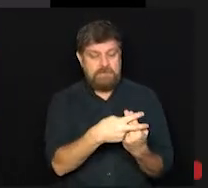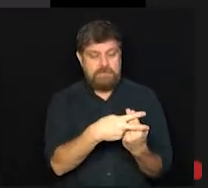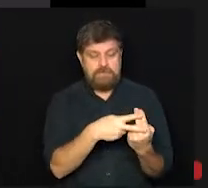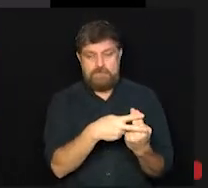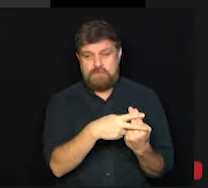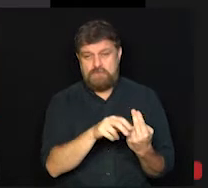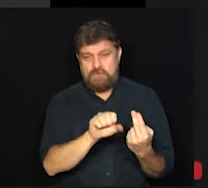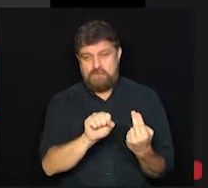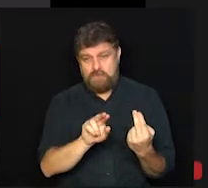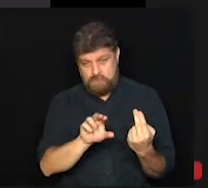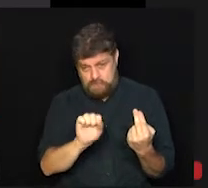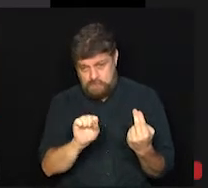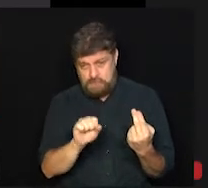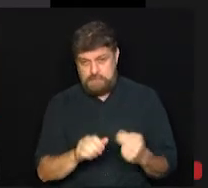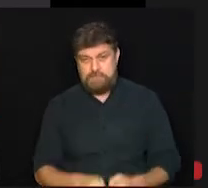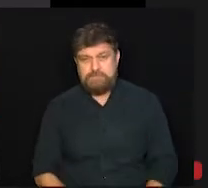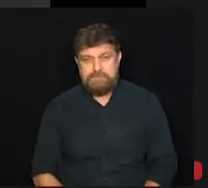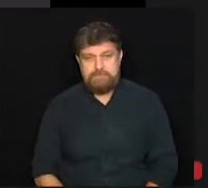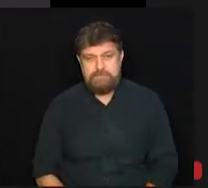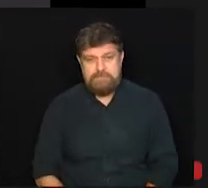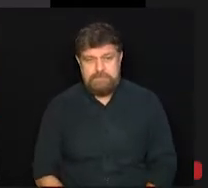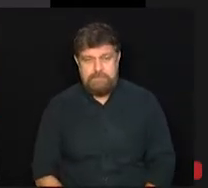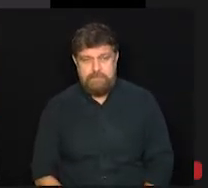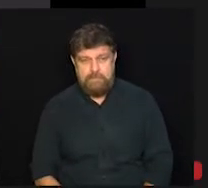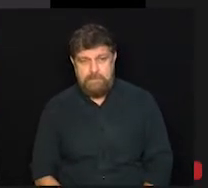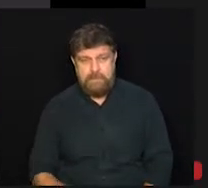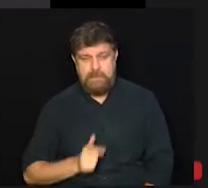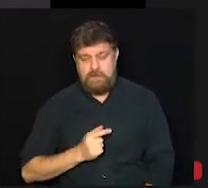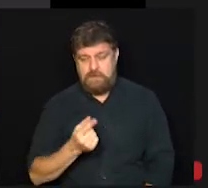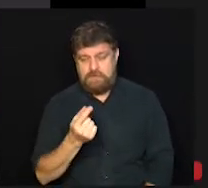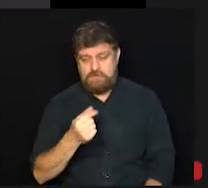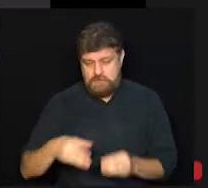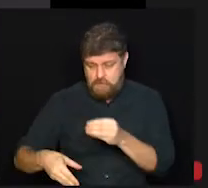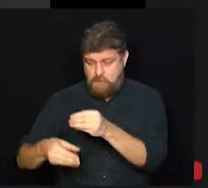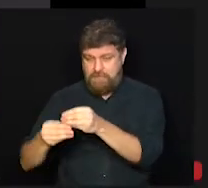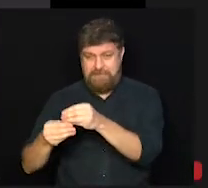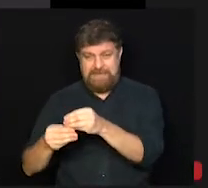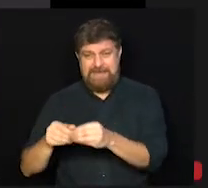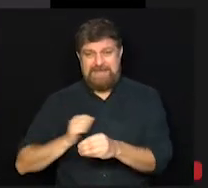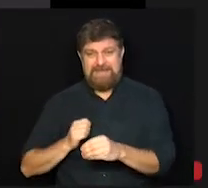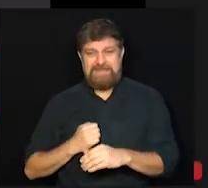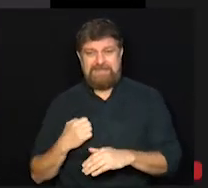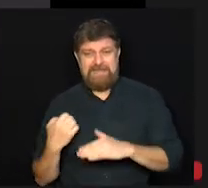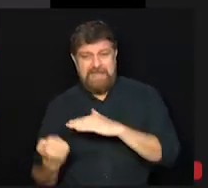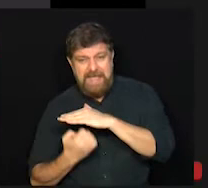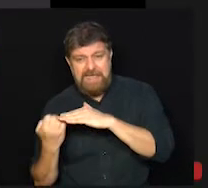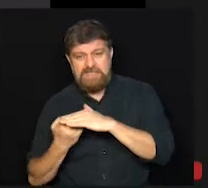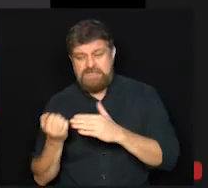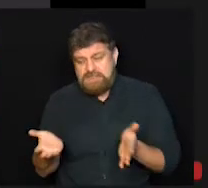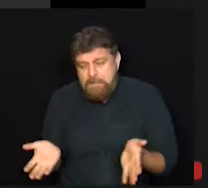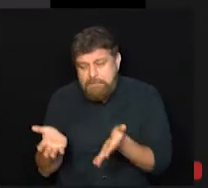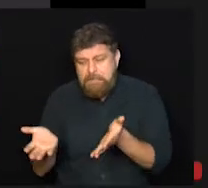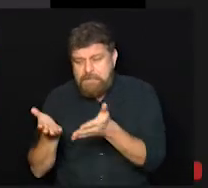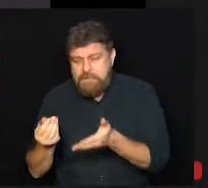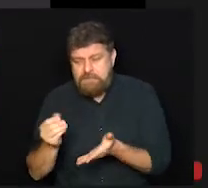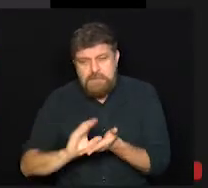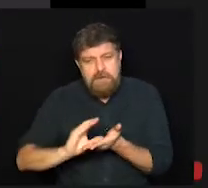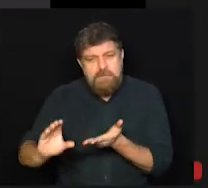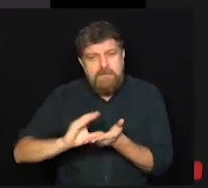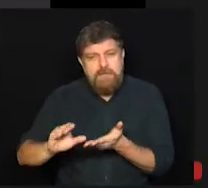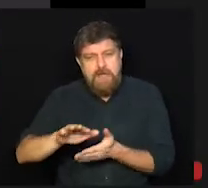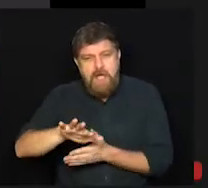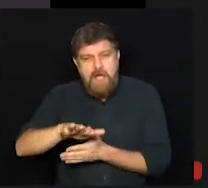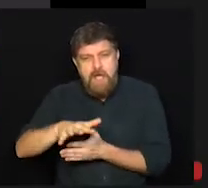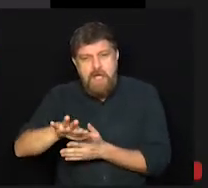A fração que equivale a extra-orçamentária, que não é essa, que vem de agências de fomento ou de empresas, é uma fração de mais ou menos